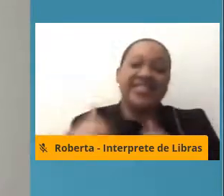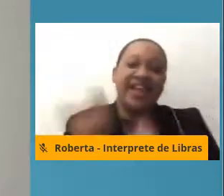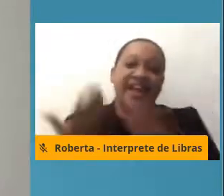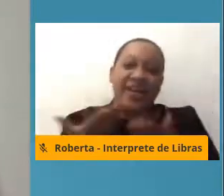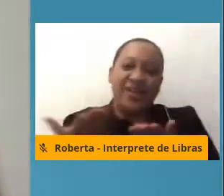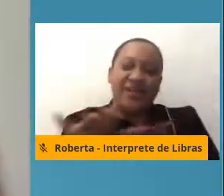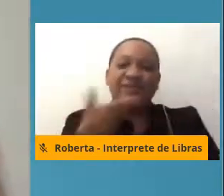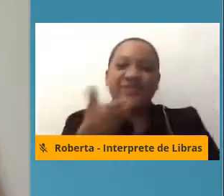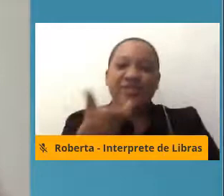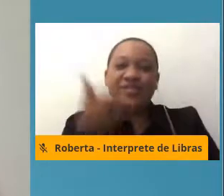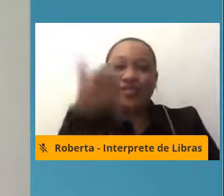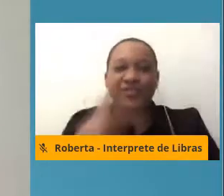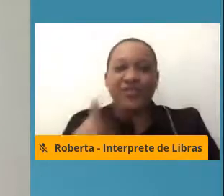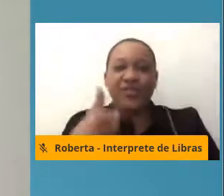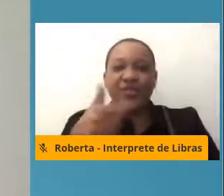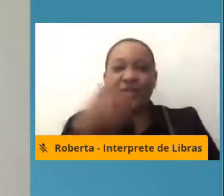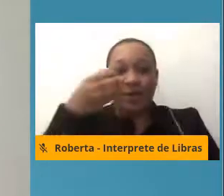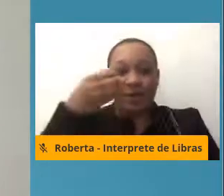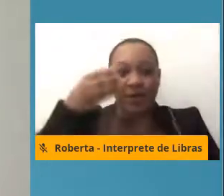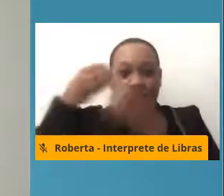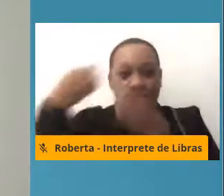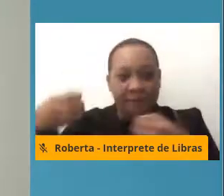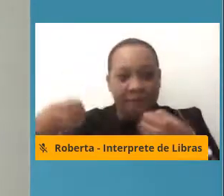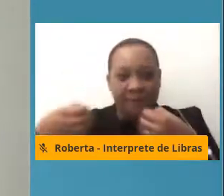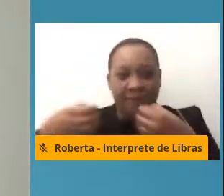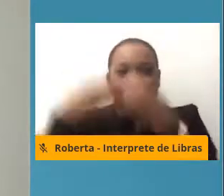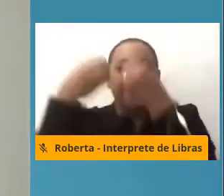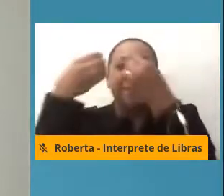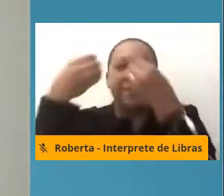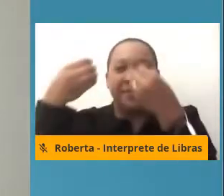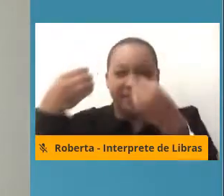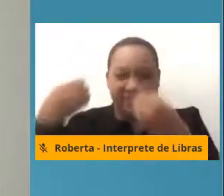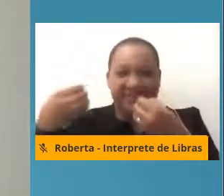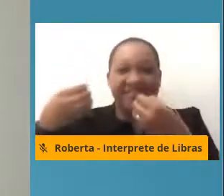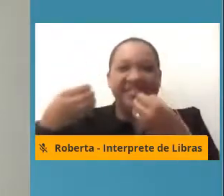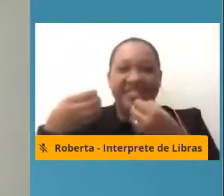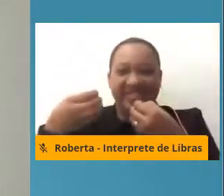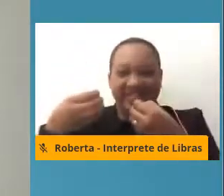um brinde à ciência. Meu pai está aqui do meu lado.